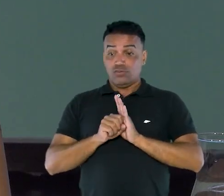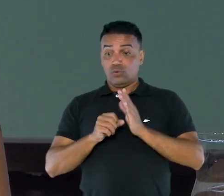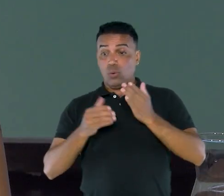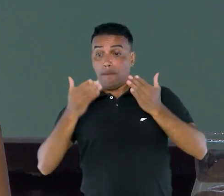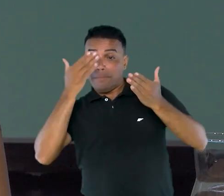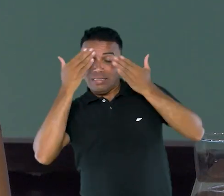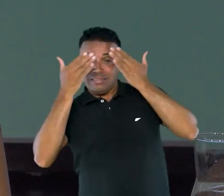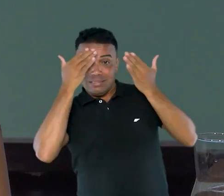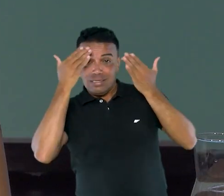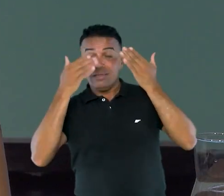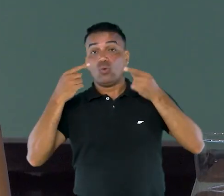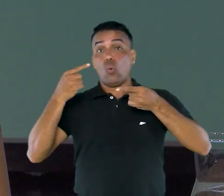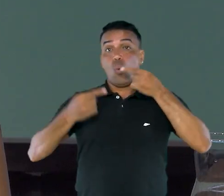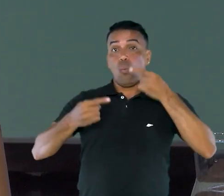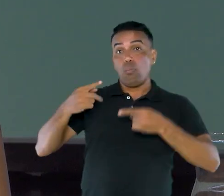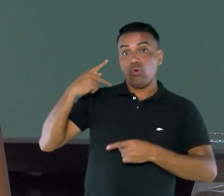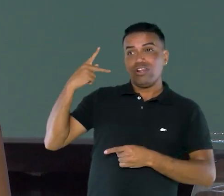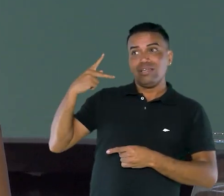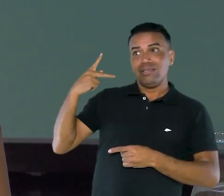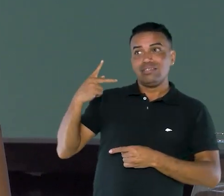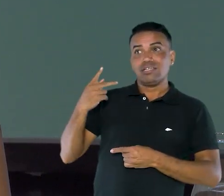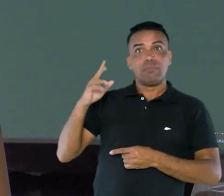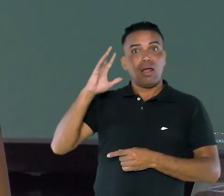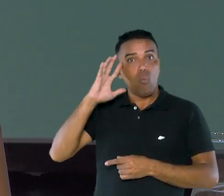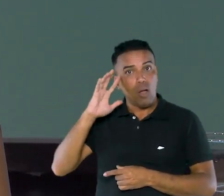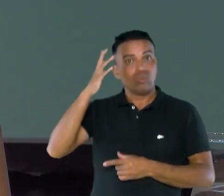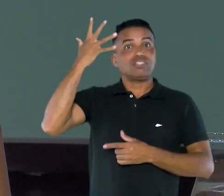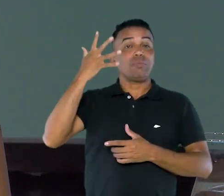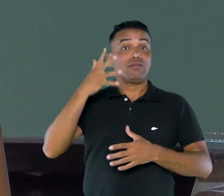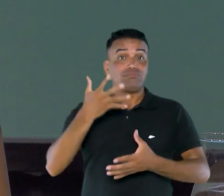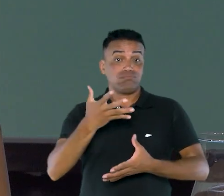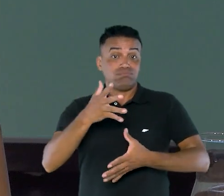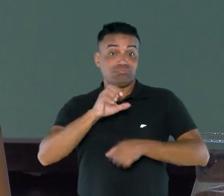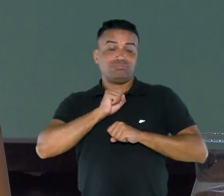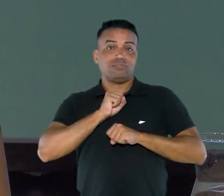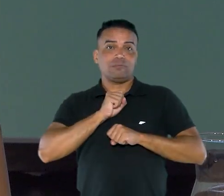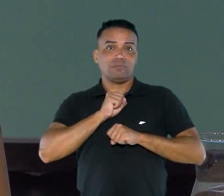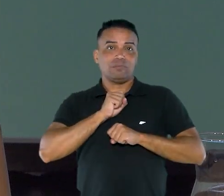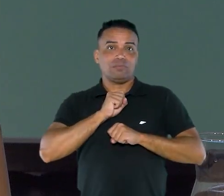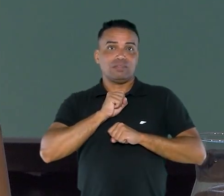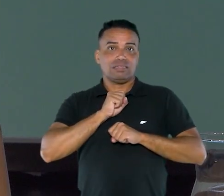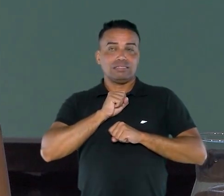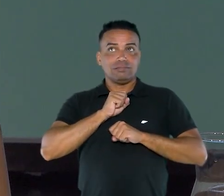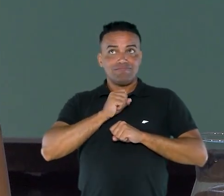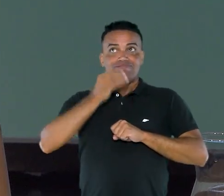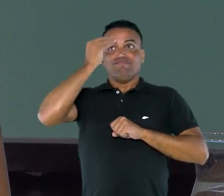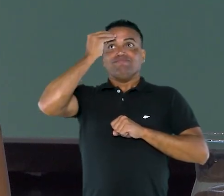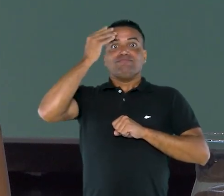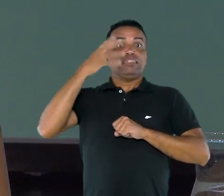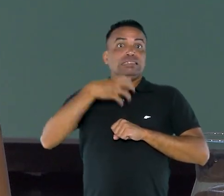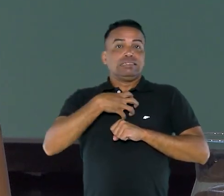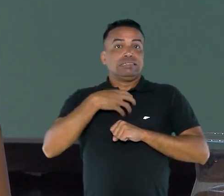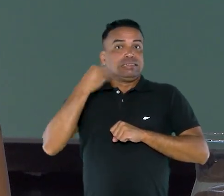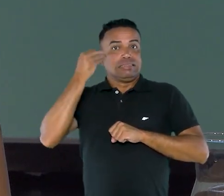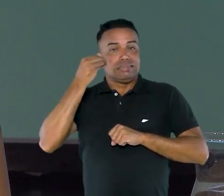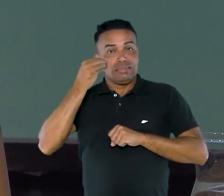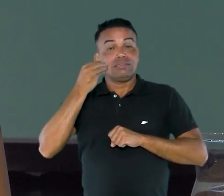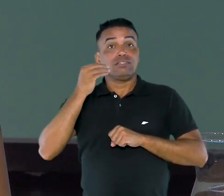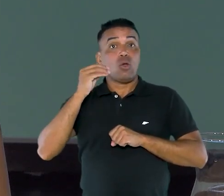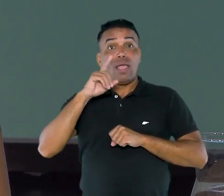psicopolítica para abarcar o acontecimento. Não é só a gravidade do acontecimento,